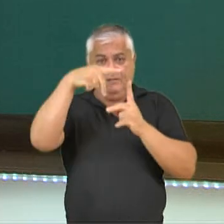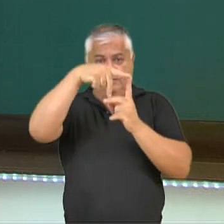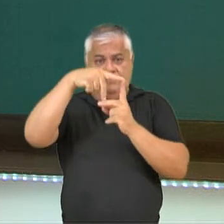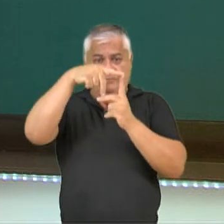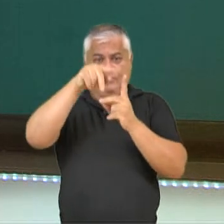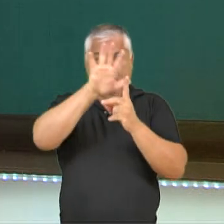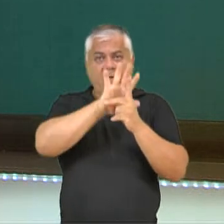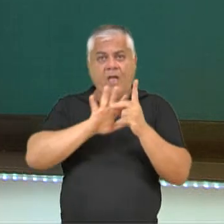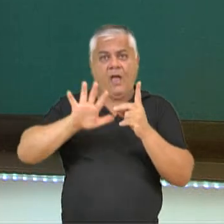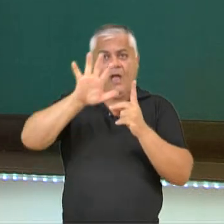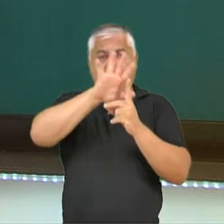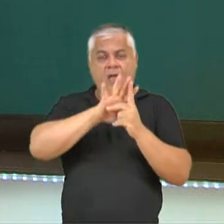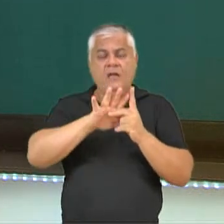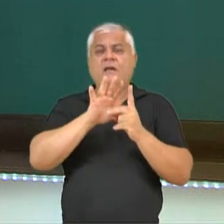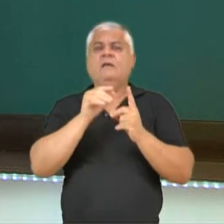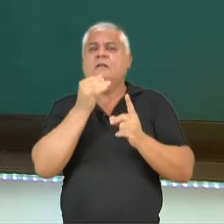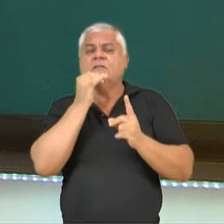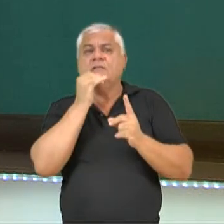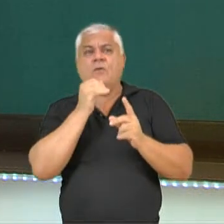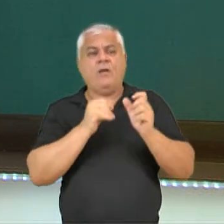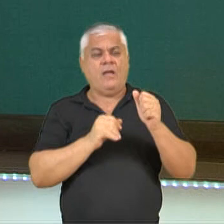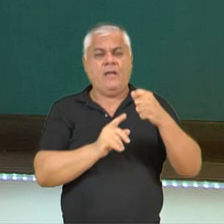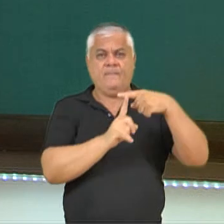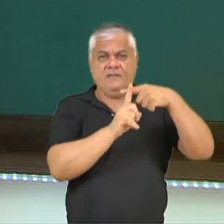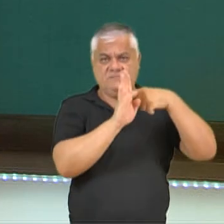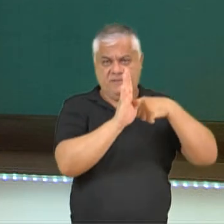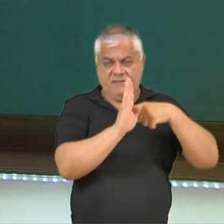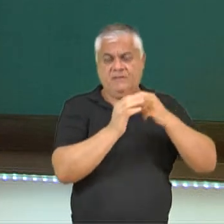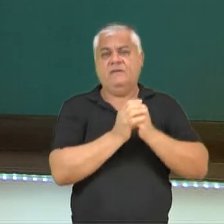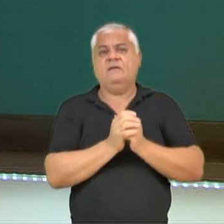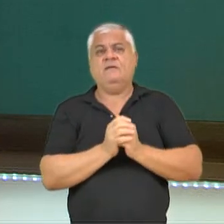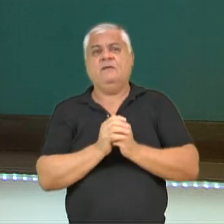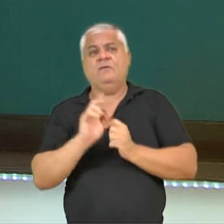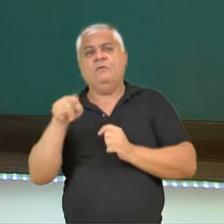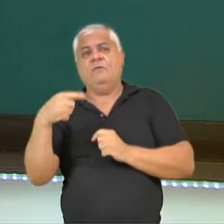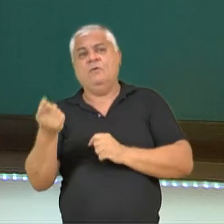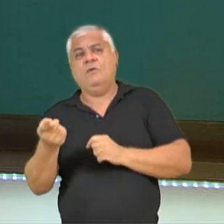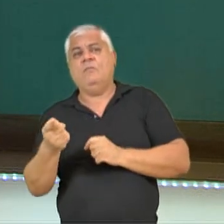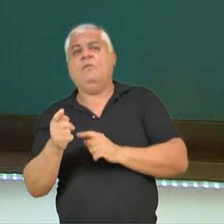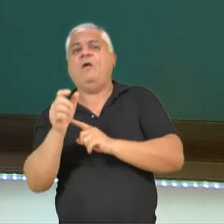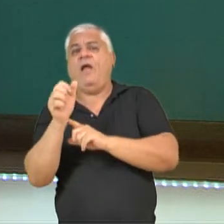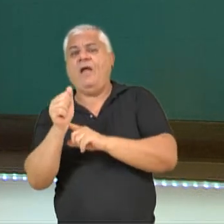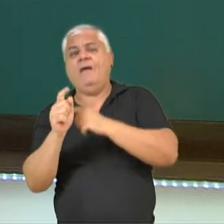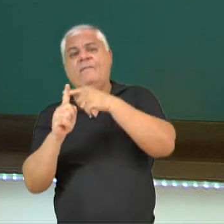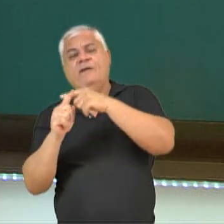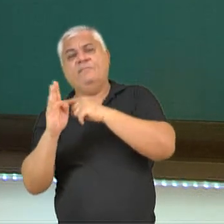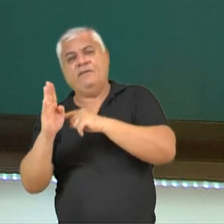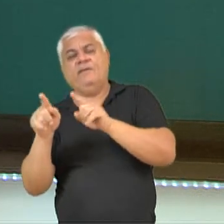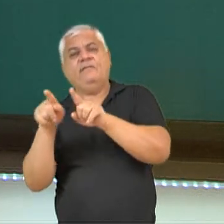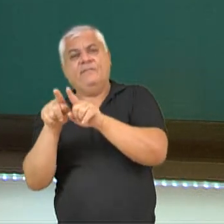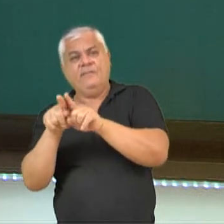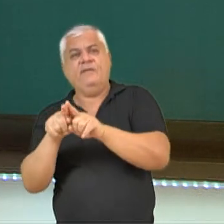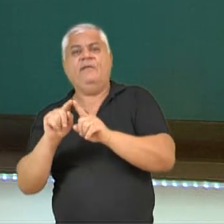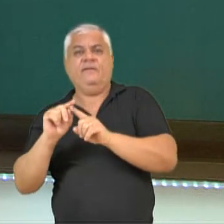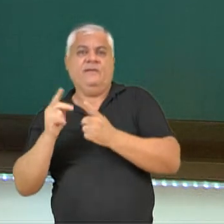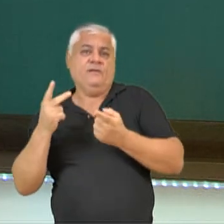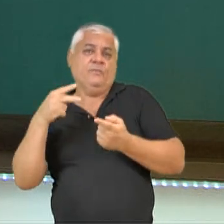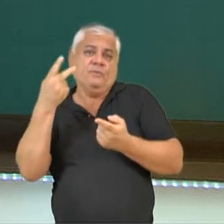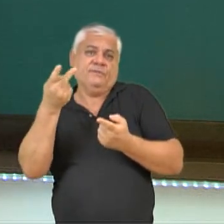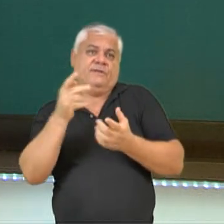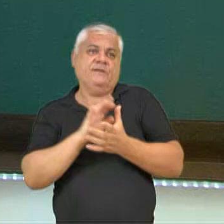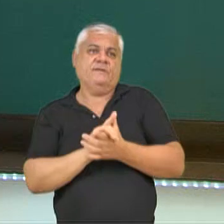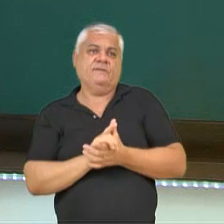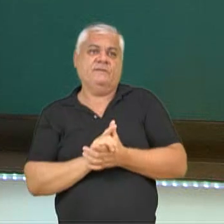mais B. Então, tanto A mais B ao quadrado me fornece a área, quanto aquela primeira expressão que a gente calculou.